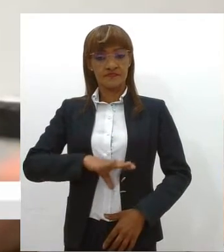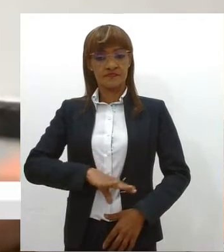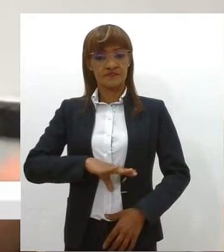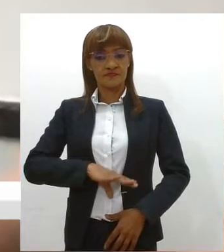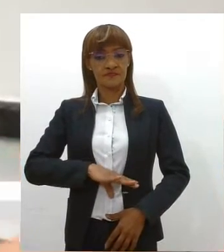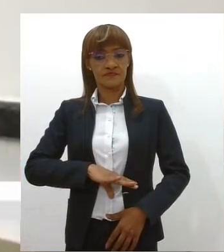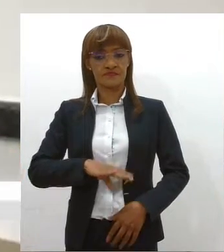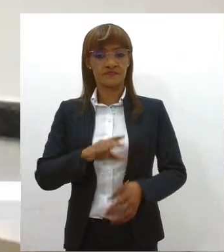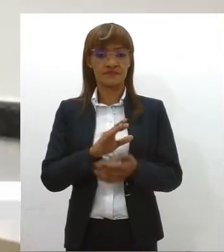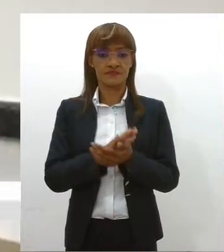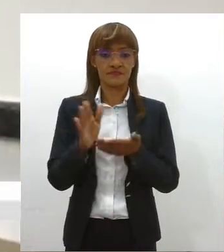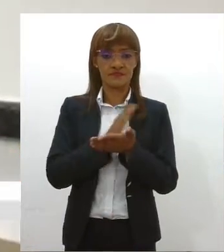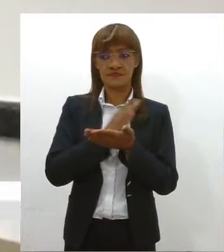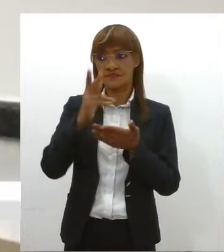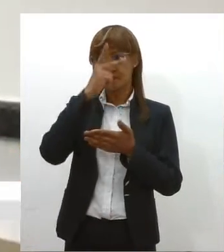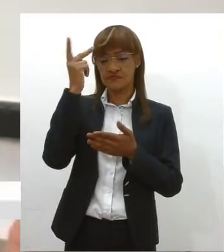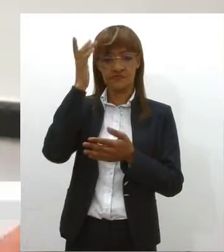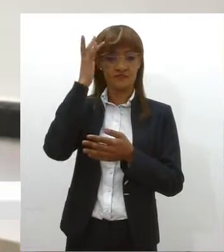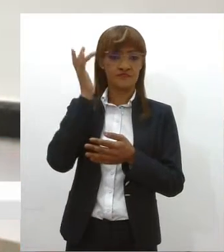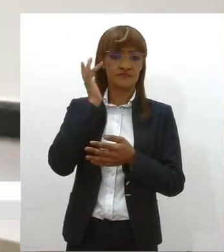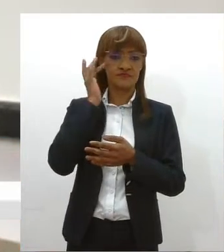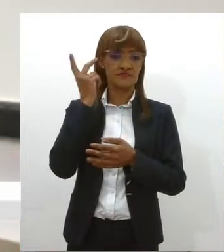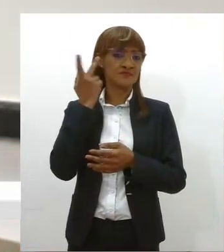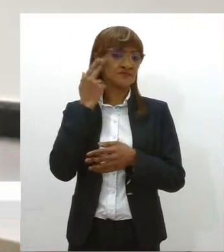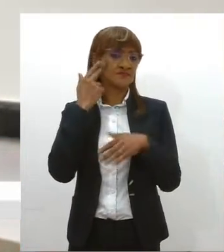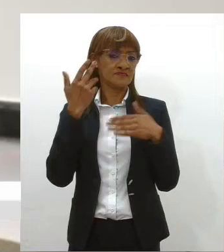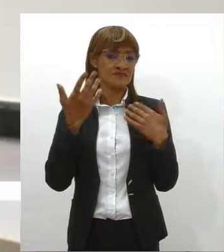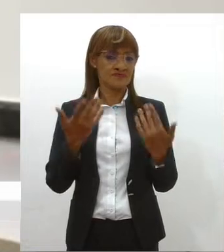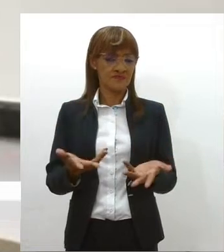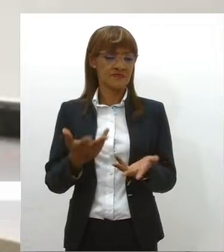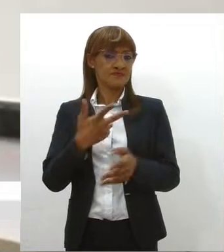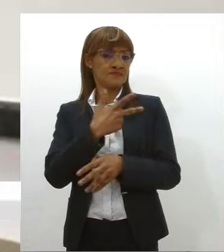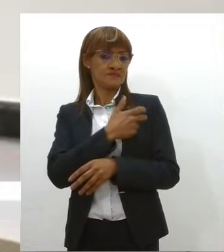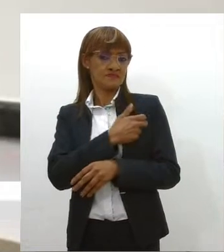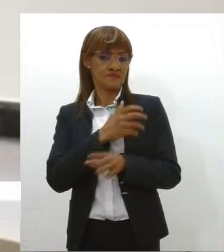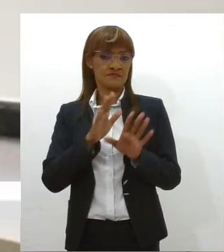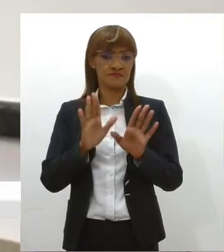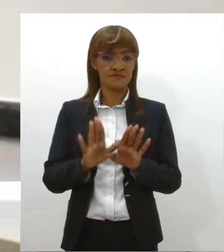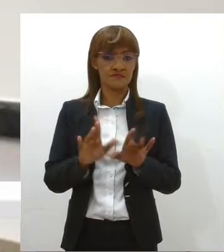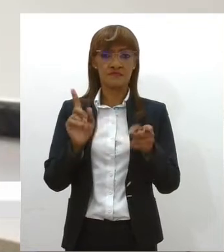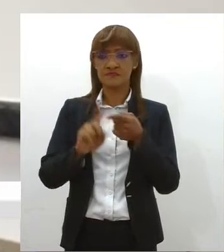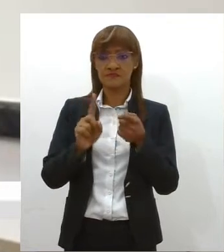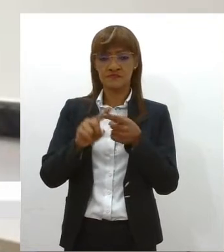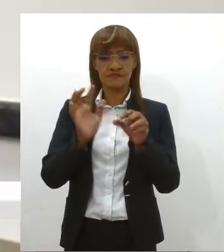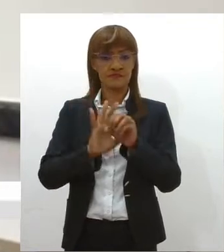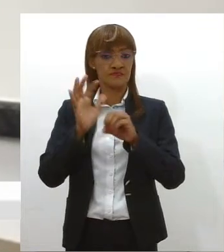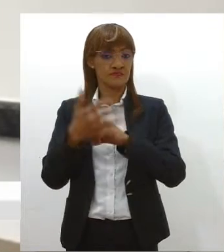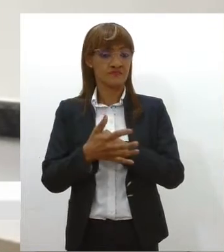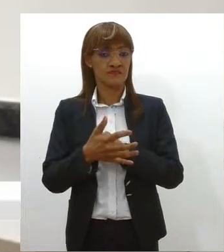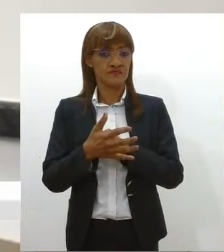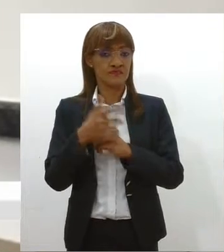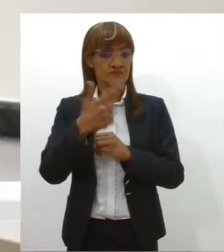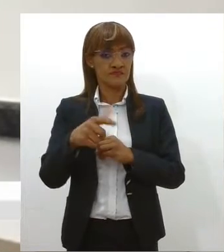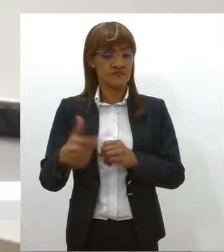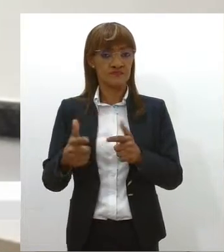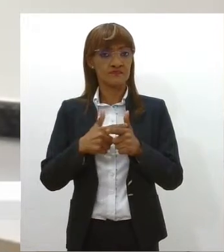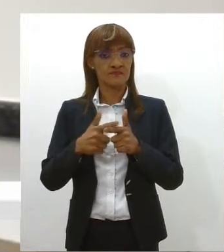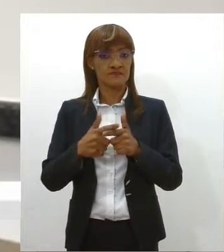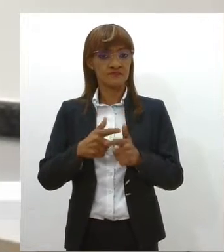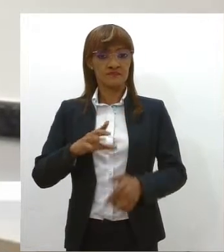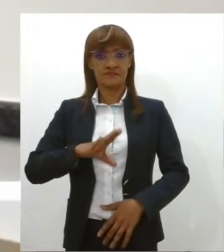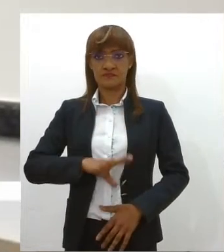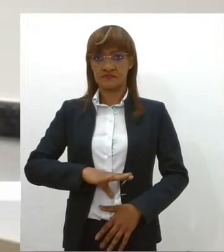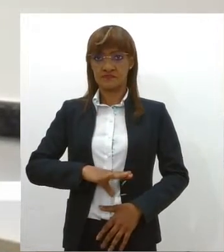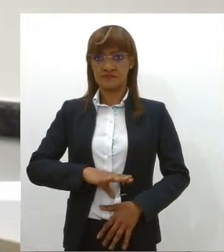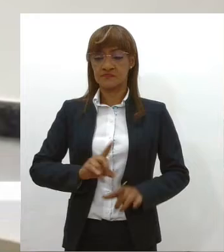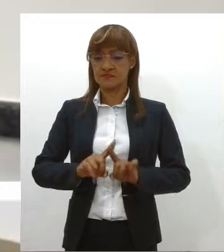tinha interferência, que as vacinas não interferiam, ou até mesmo que o Covid, a infecção do Covid, não ia interferir no ciclo menstrual, mas não é bem assim.